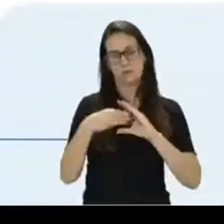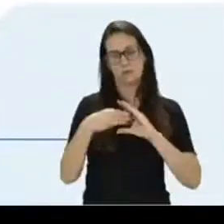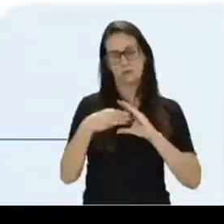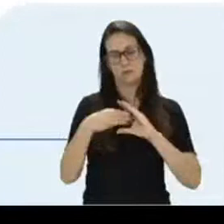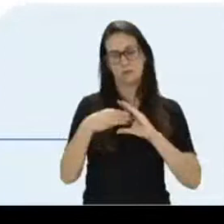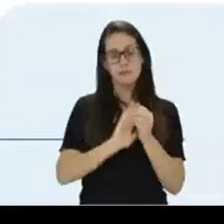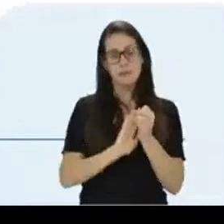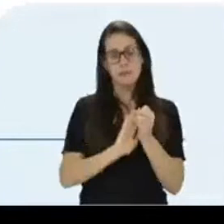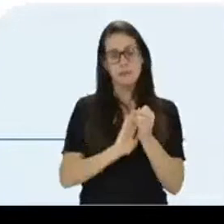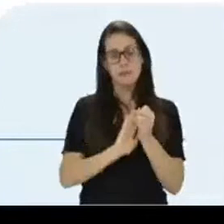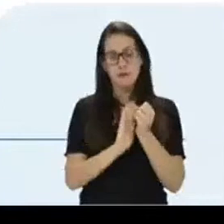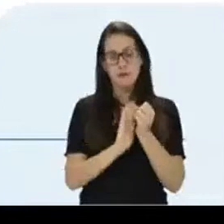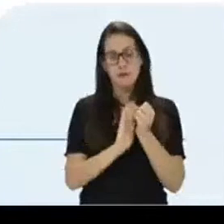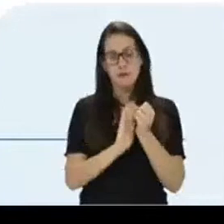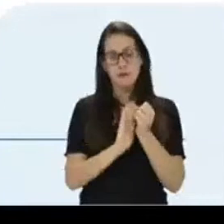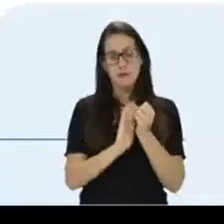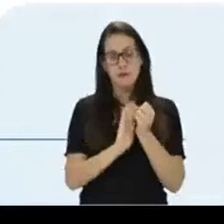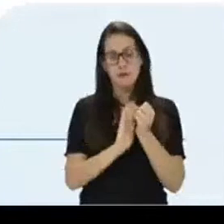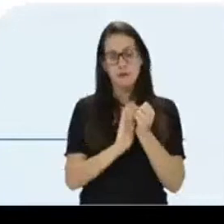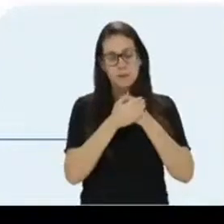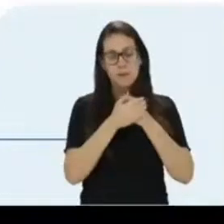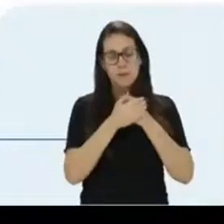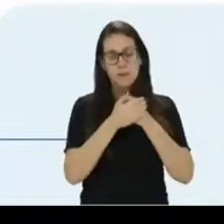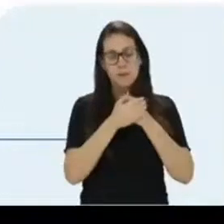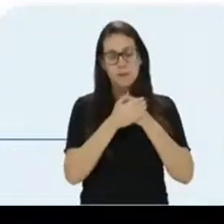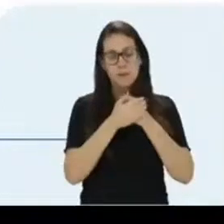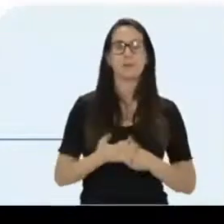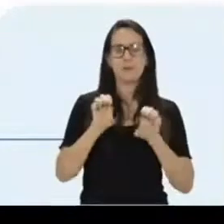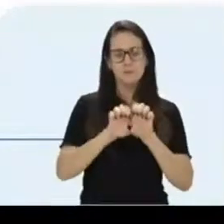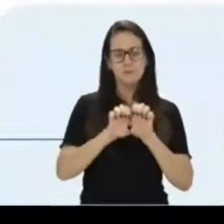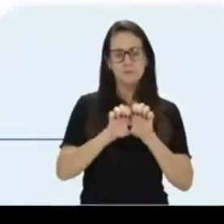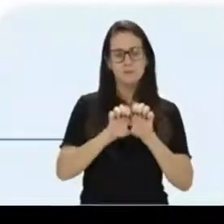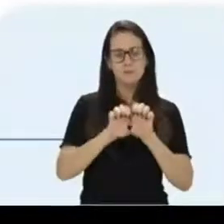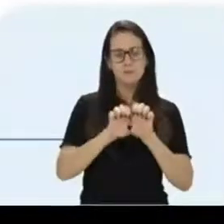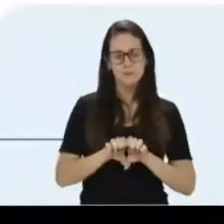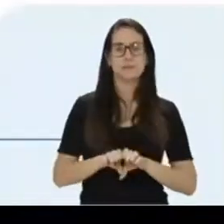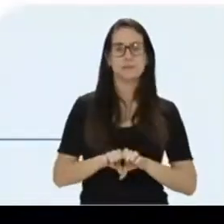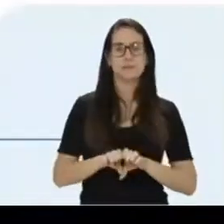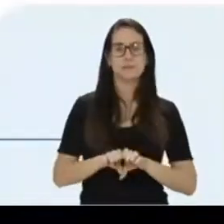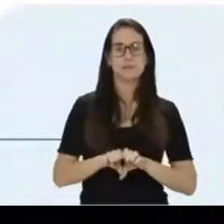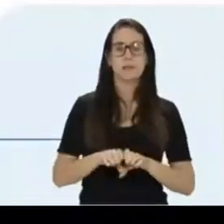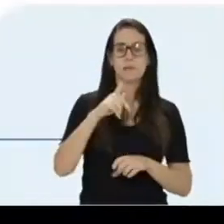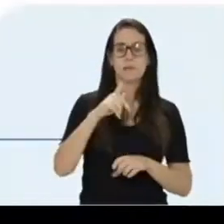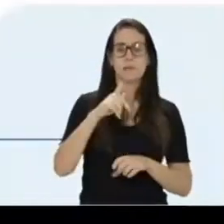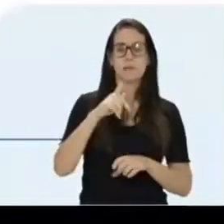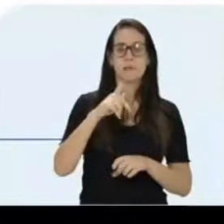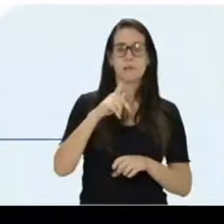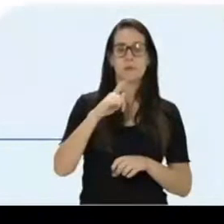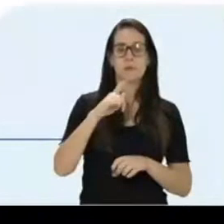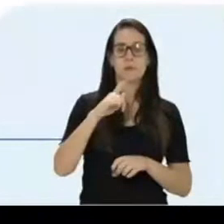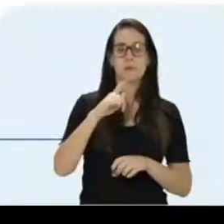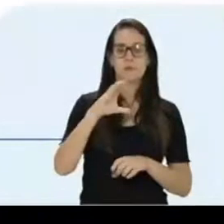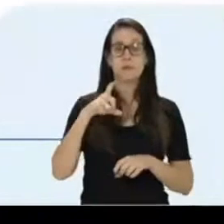dessa membrana plasmática. Além dessas estruturas lipídicas, nós